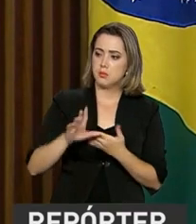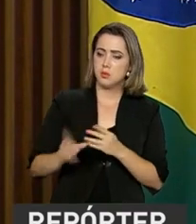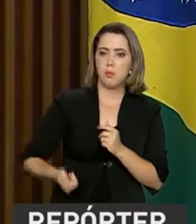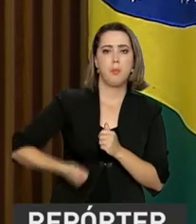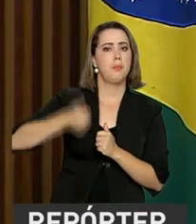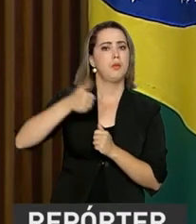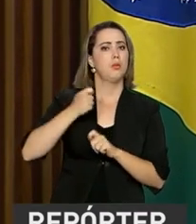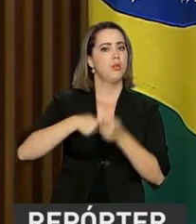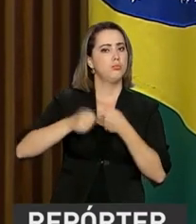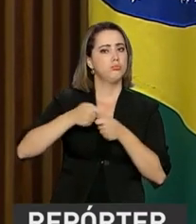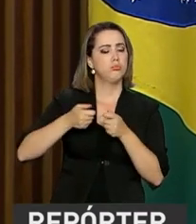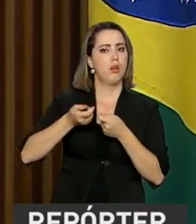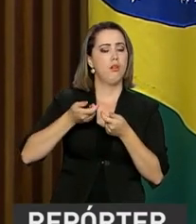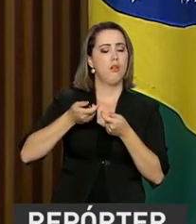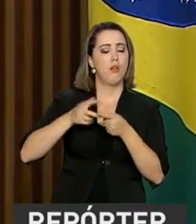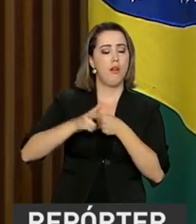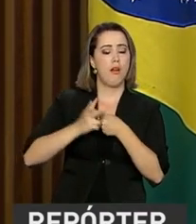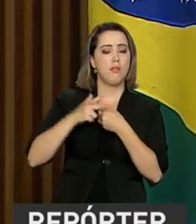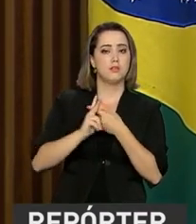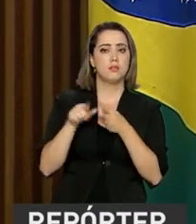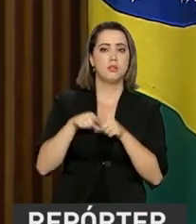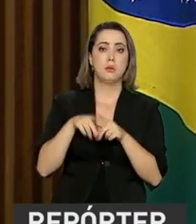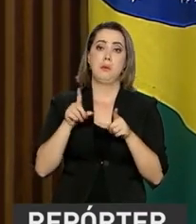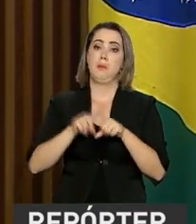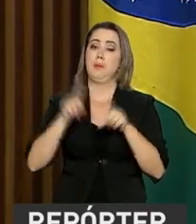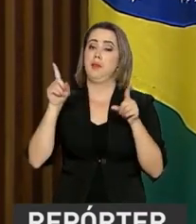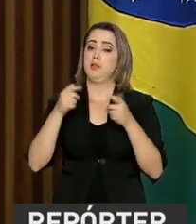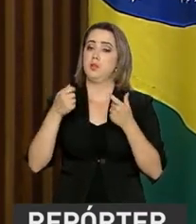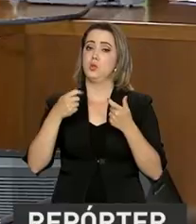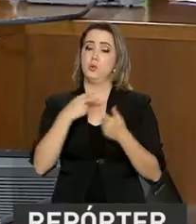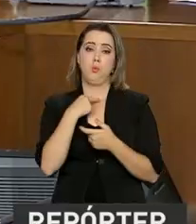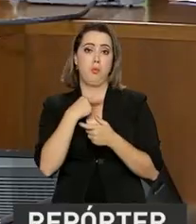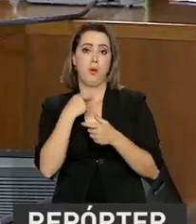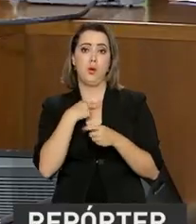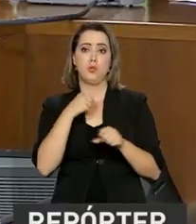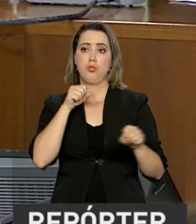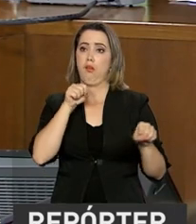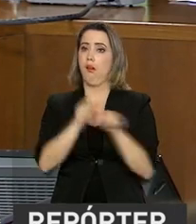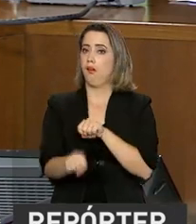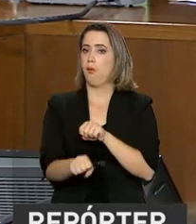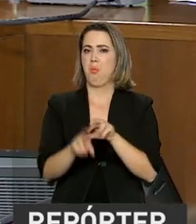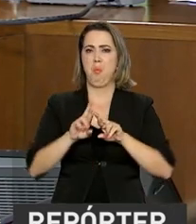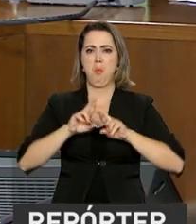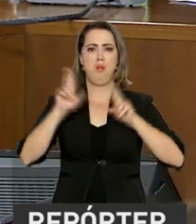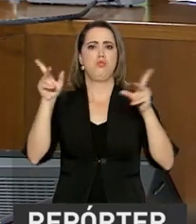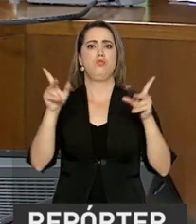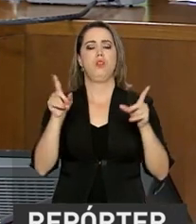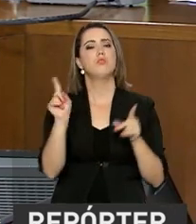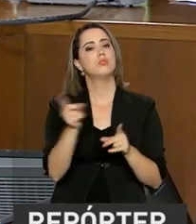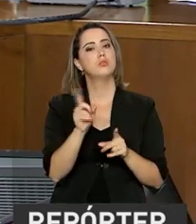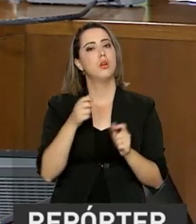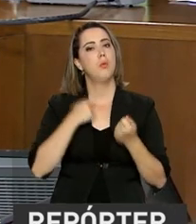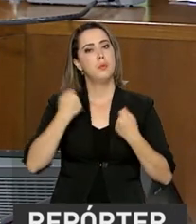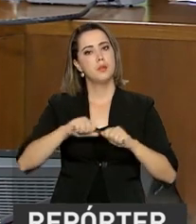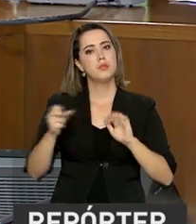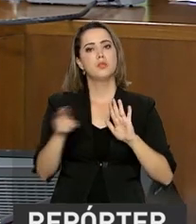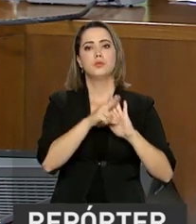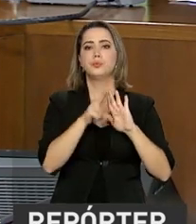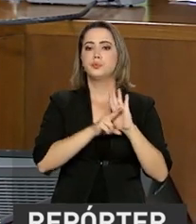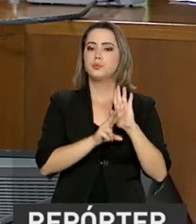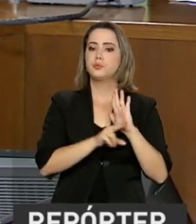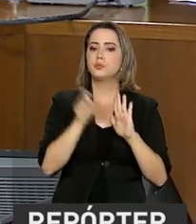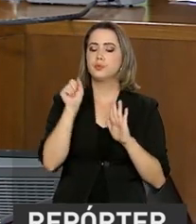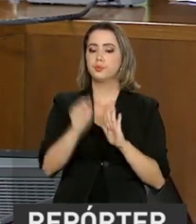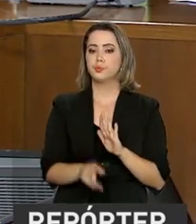aprimorá-la desde que não quebrem a espinha dorsal do projeto e reafirmou a necessidade de reformulação